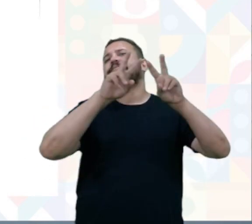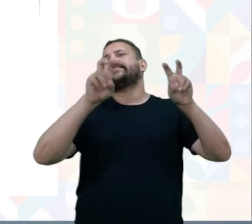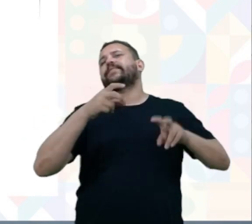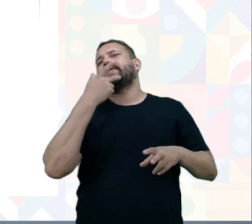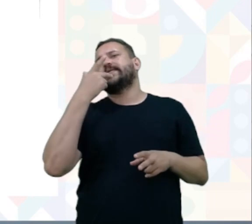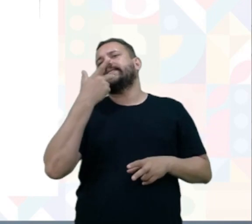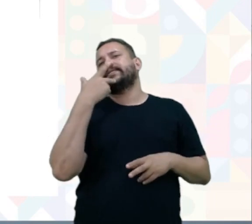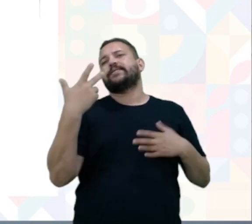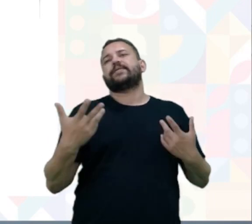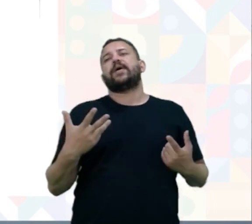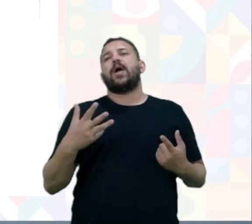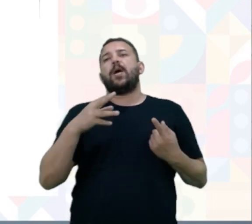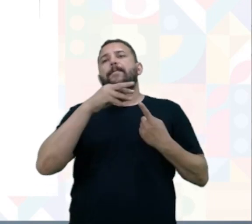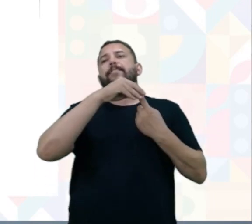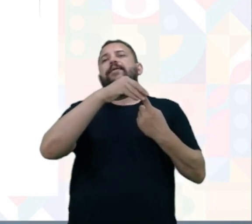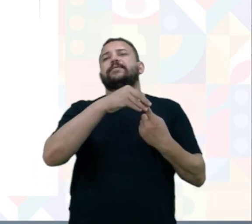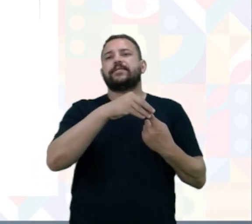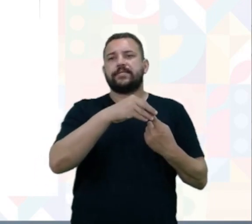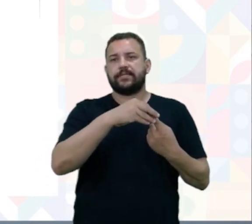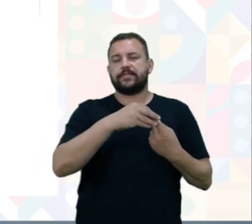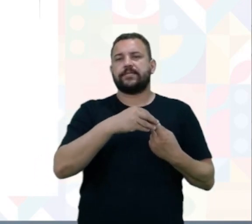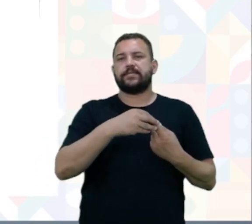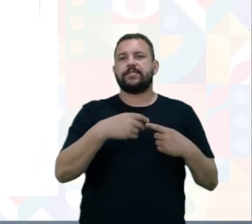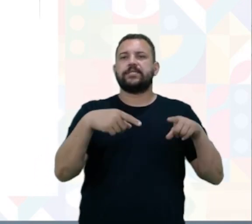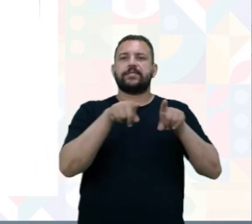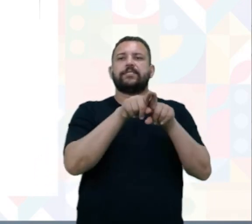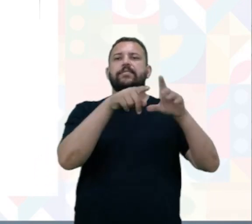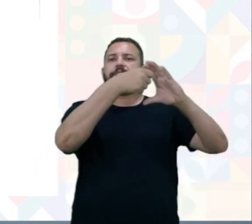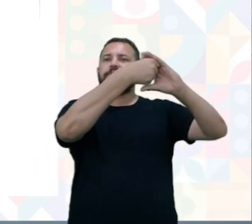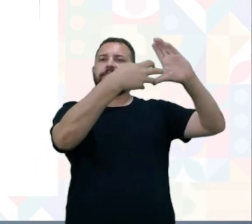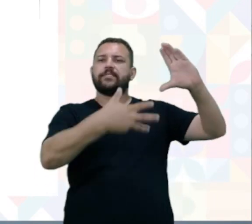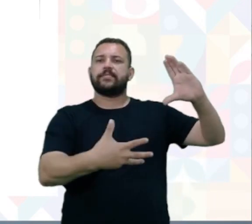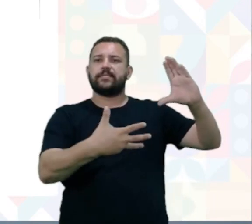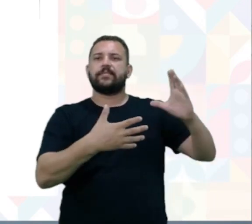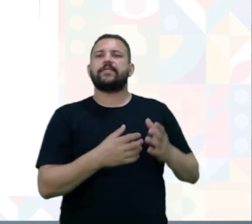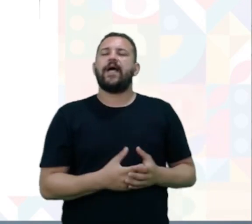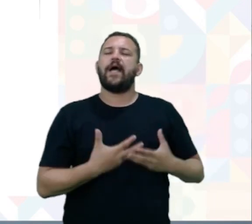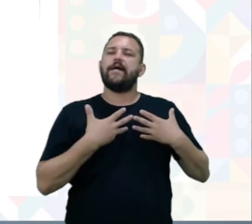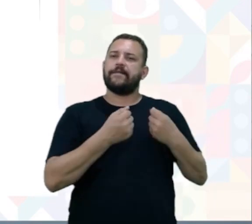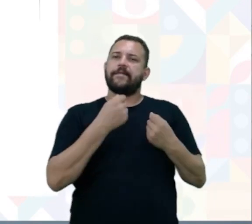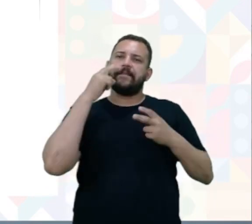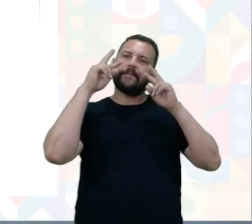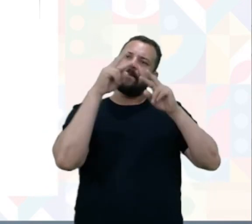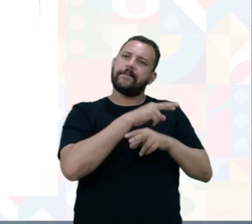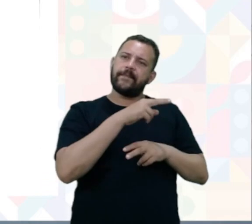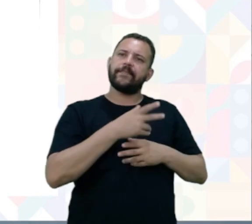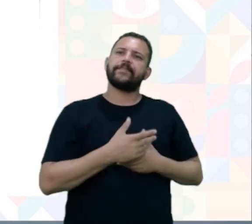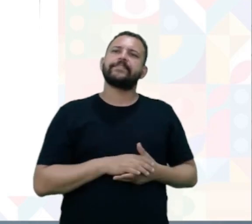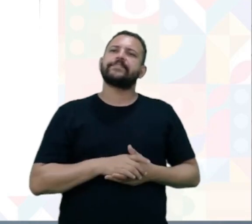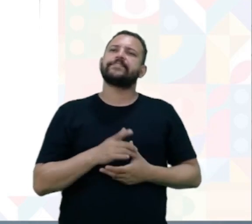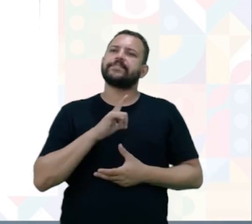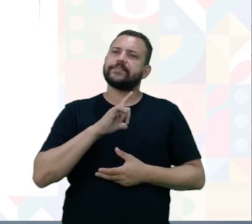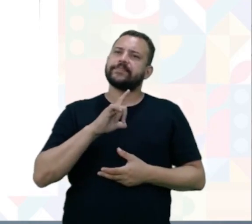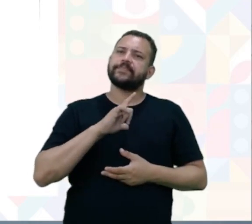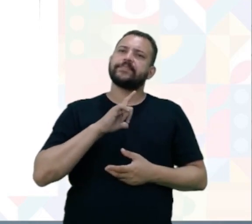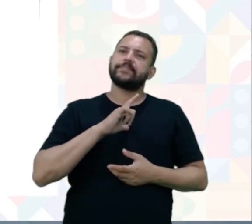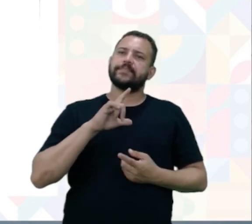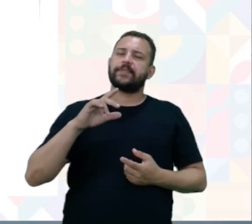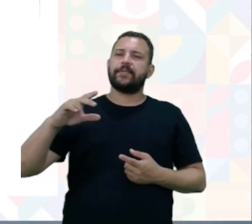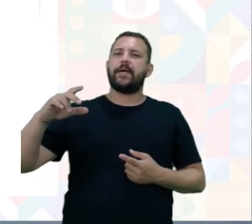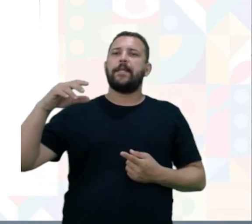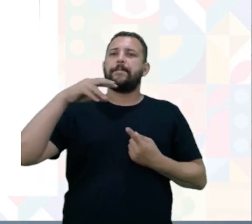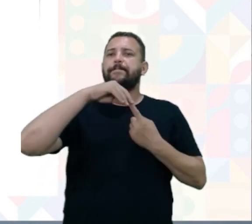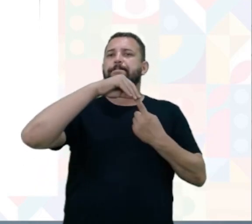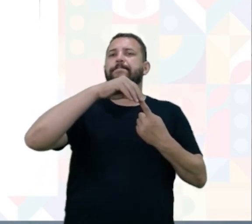os princípios da licitação e as suas características. Vamos ver. Nós temos como primeiro